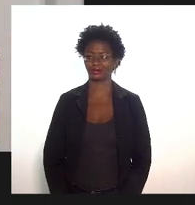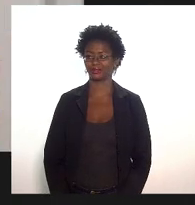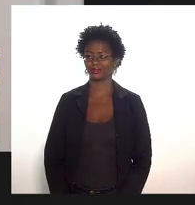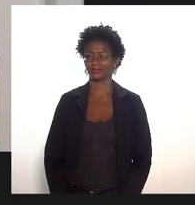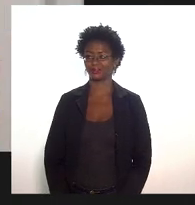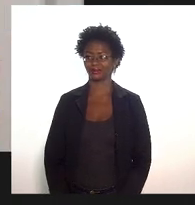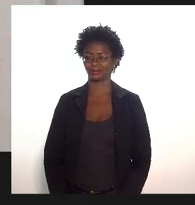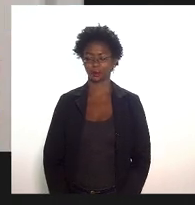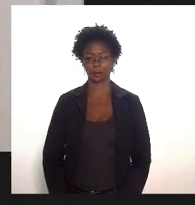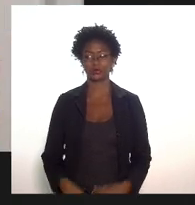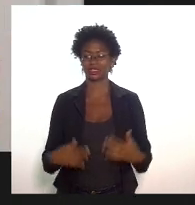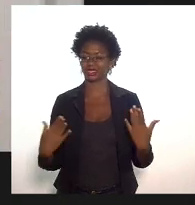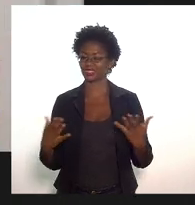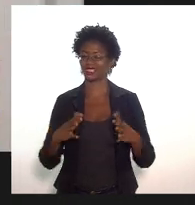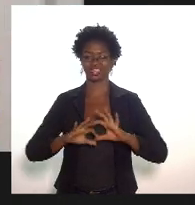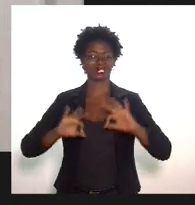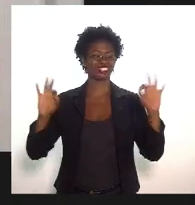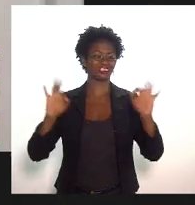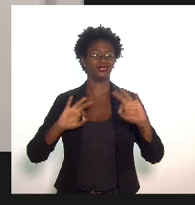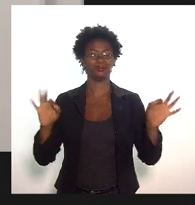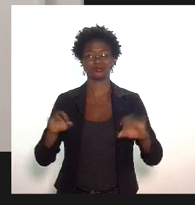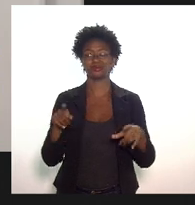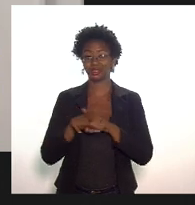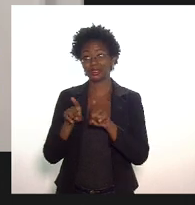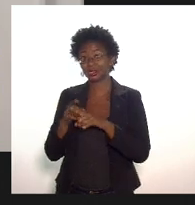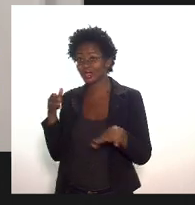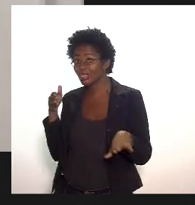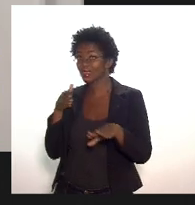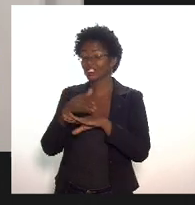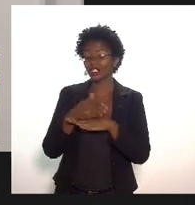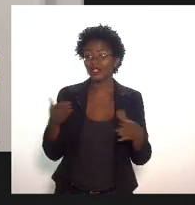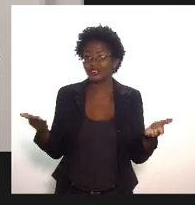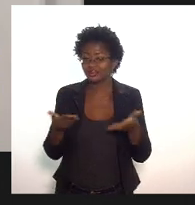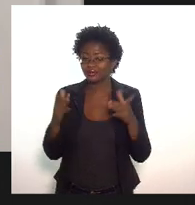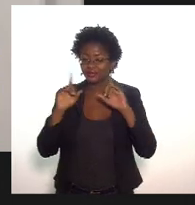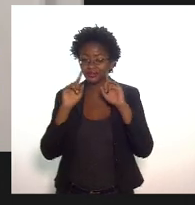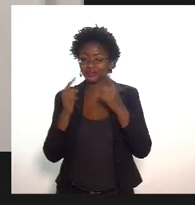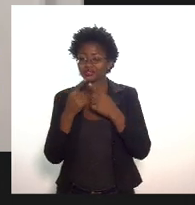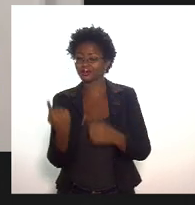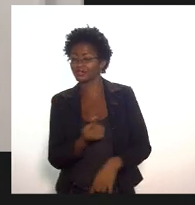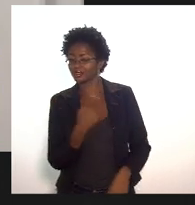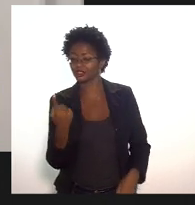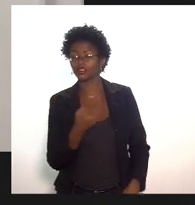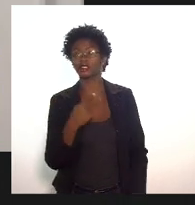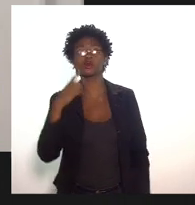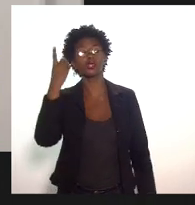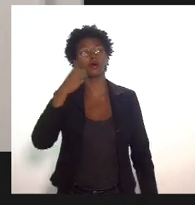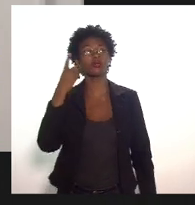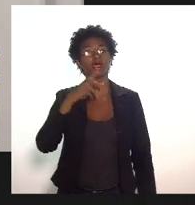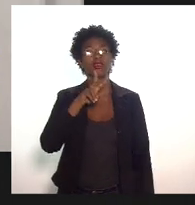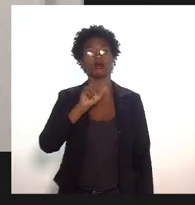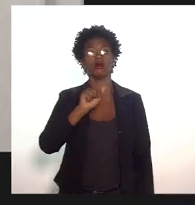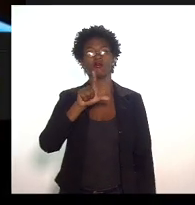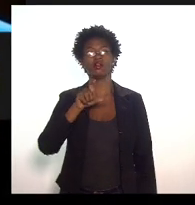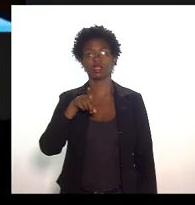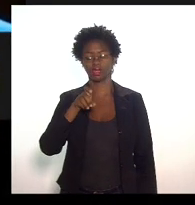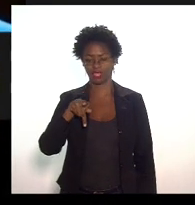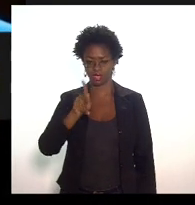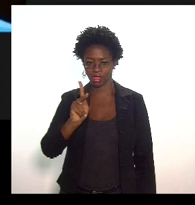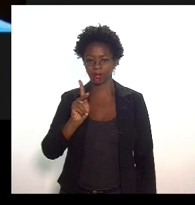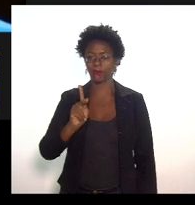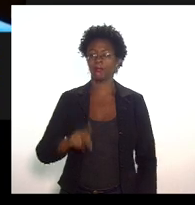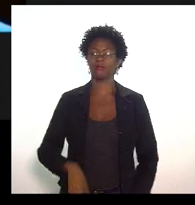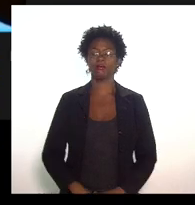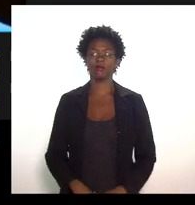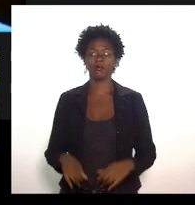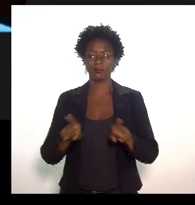Agradeço, é isso aí. Ingressou também, acabou de ingressar na nossa reunião, o deputado Valdec Carneiro, que também